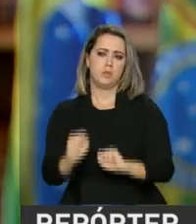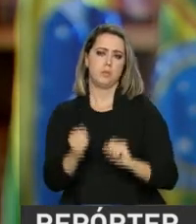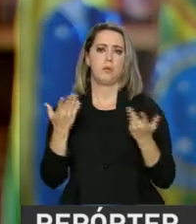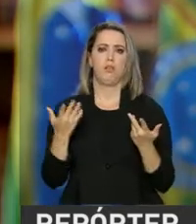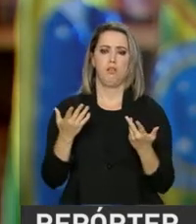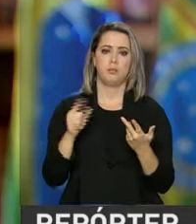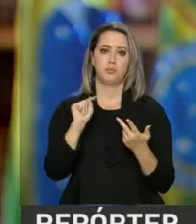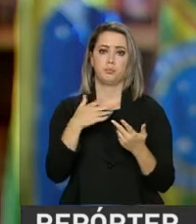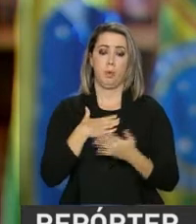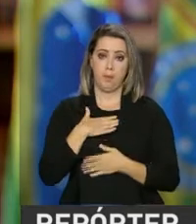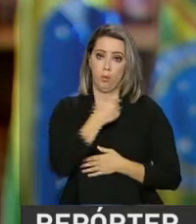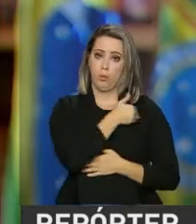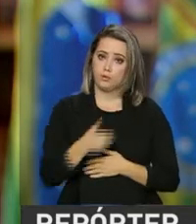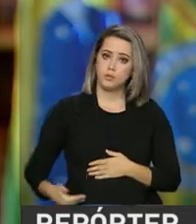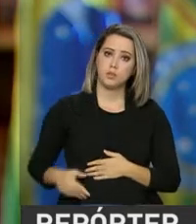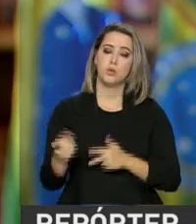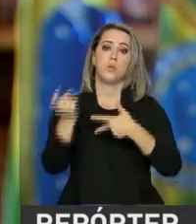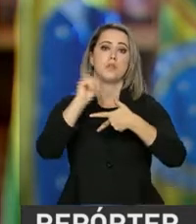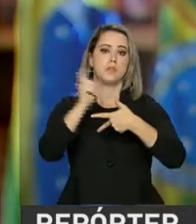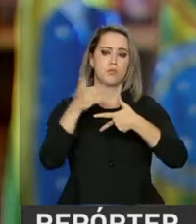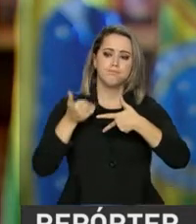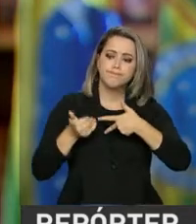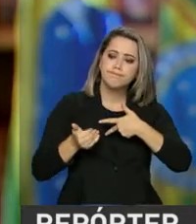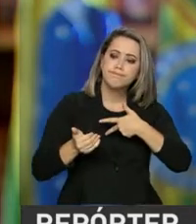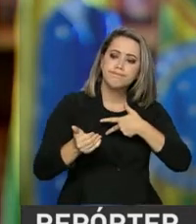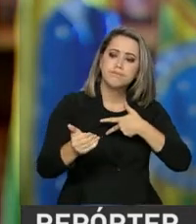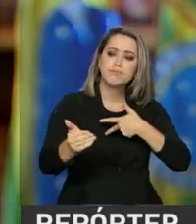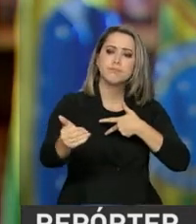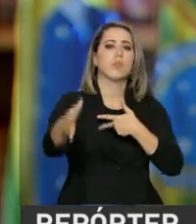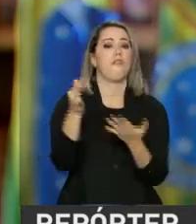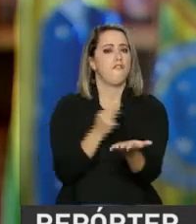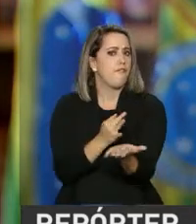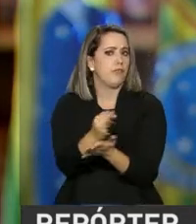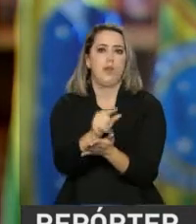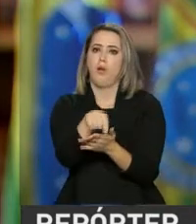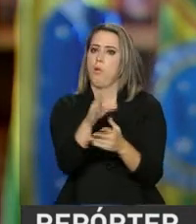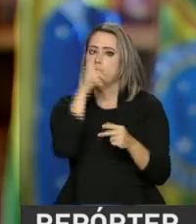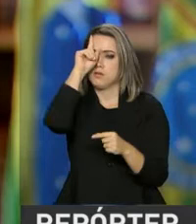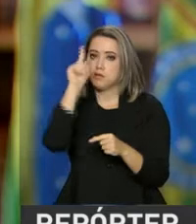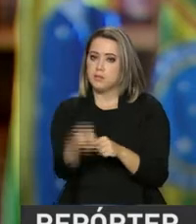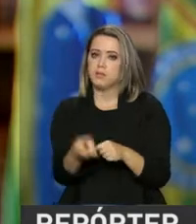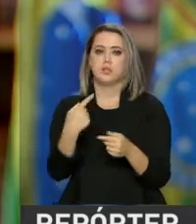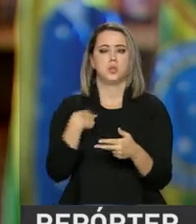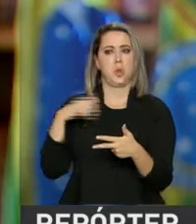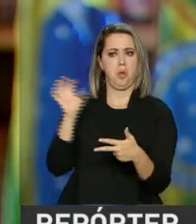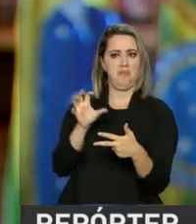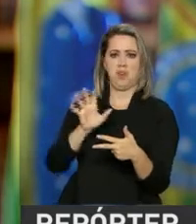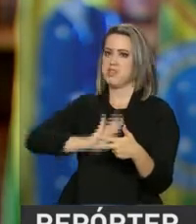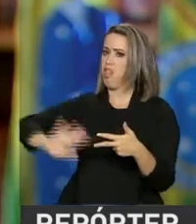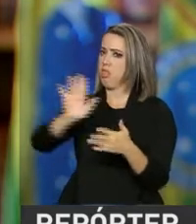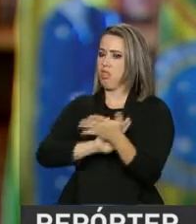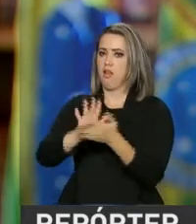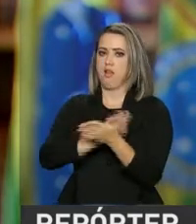sobre o governo o executivo tem seguido fielmente essa determinação não em terceiro em